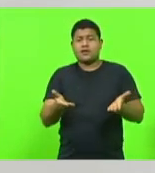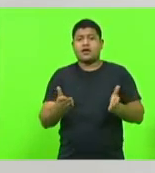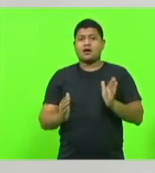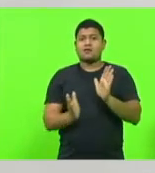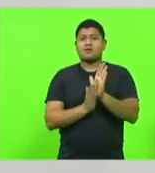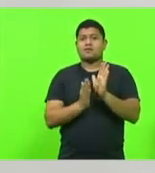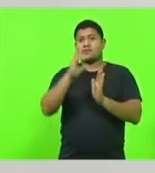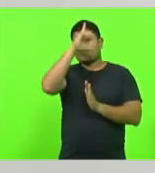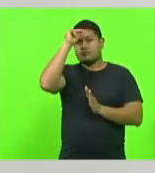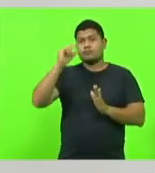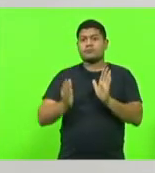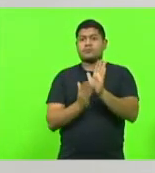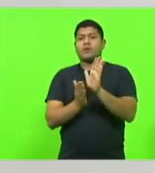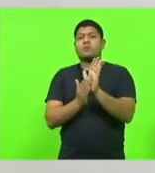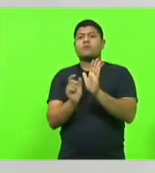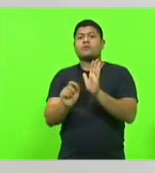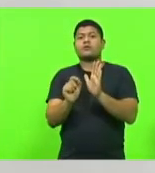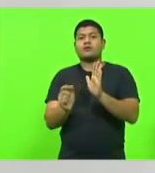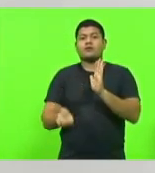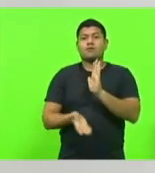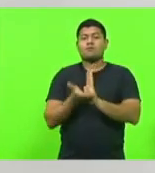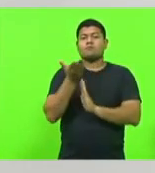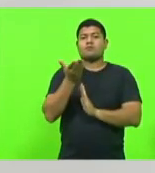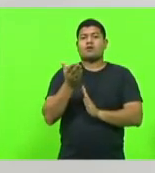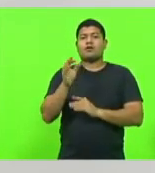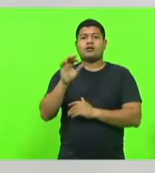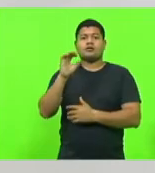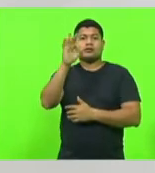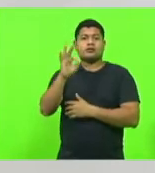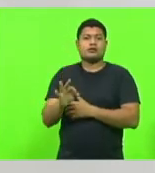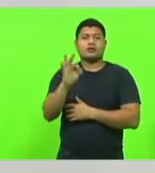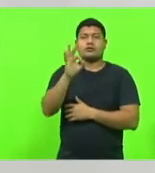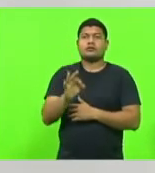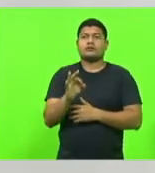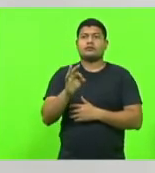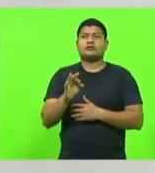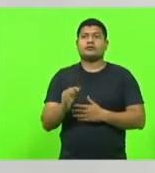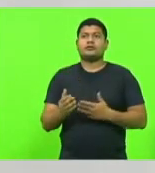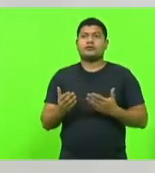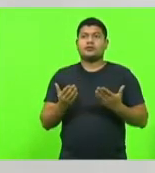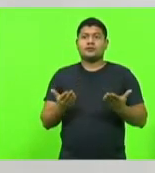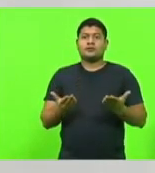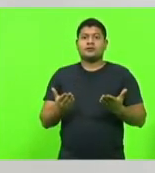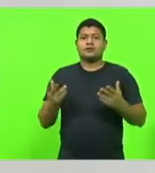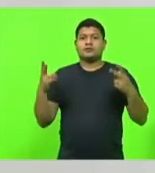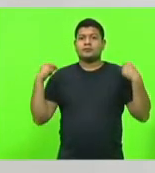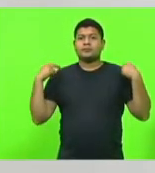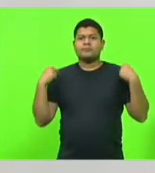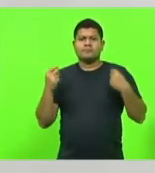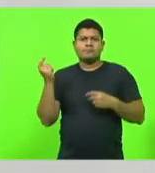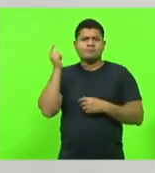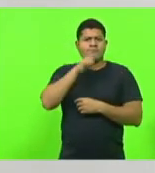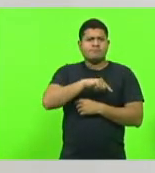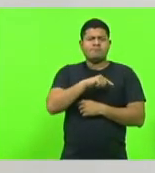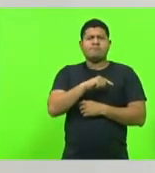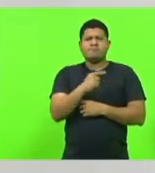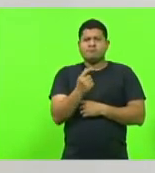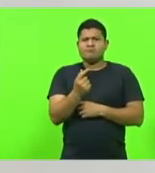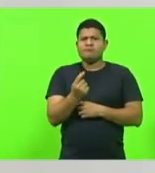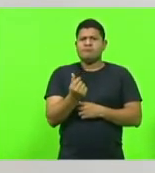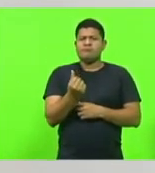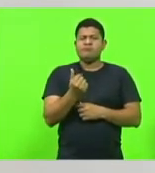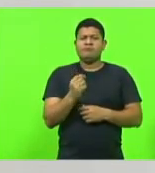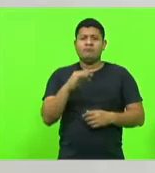o aumento do preço dos aplicativos. Só que o motorista não vai ganhar com isso. Não, porque esse